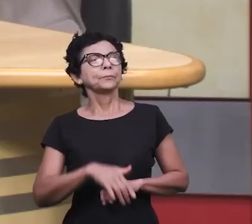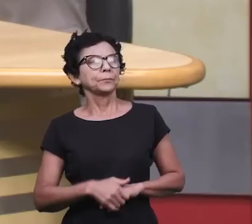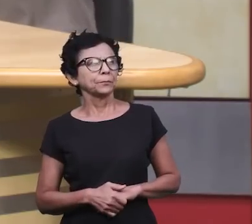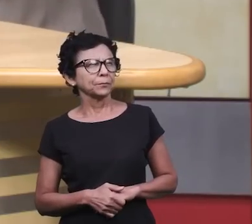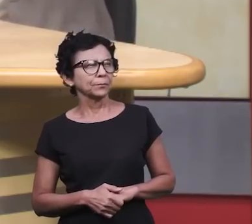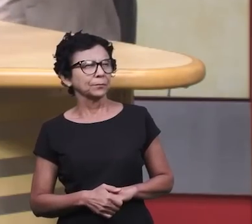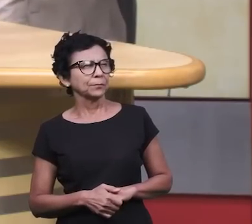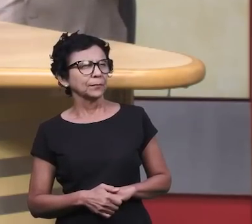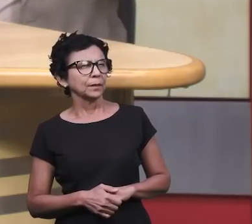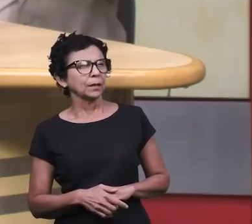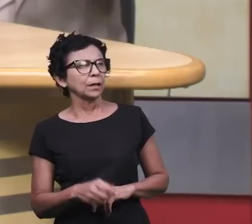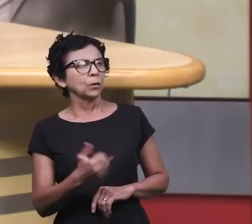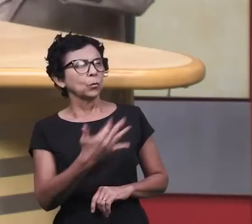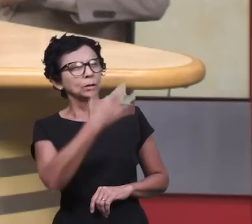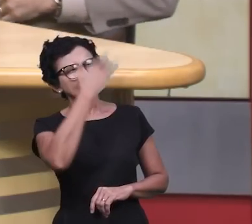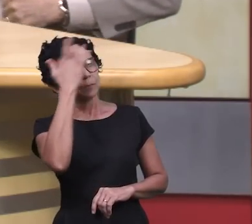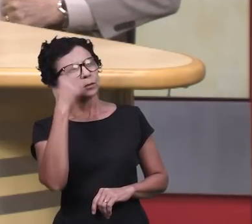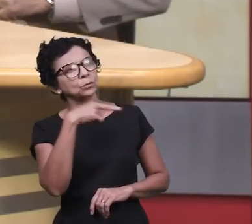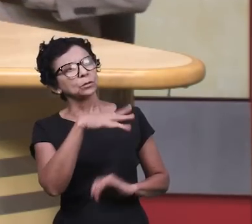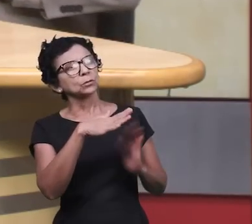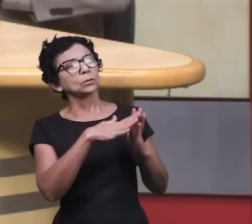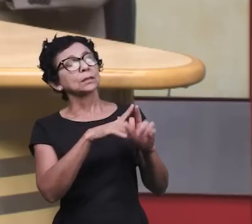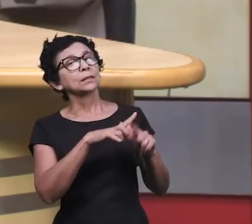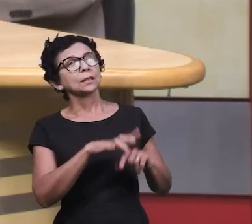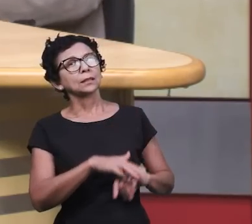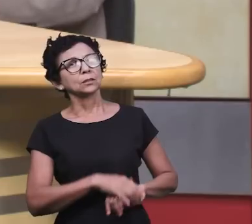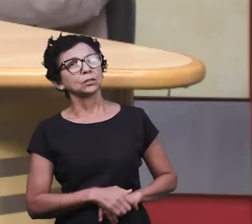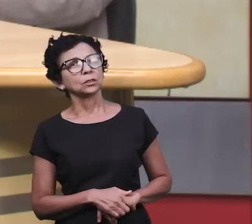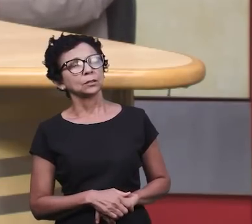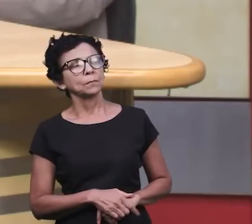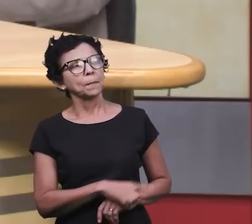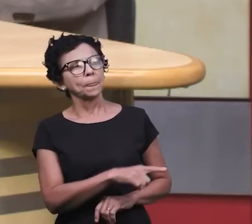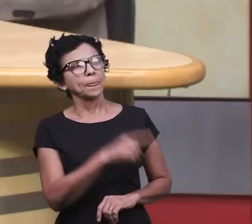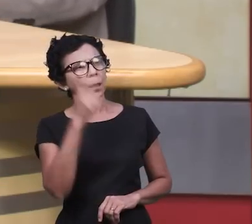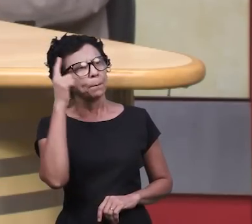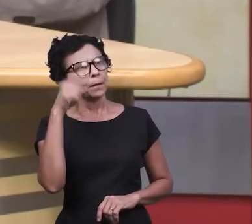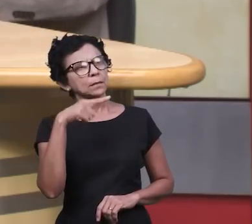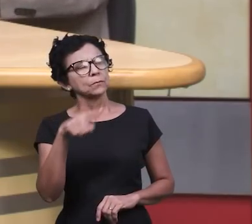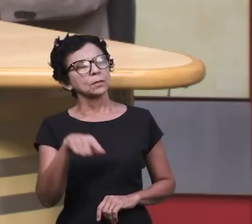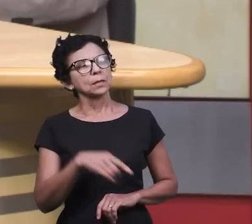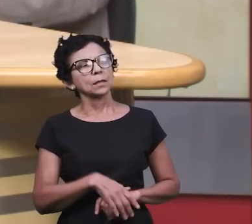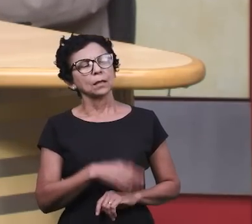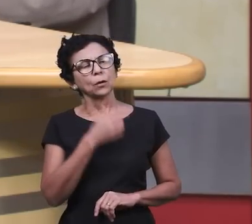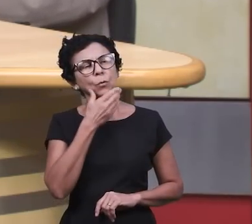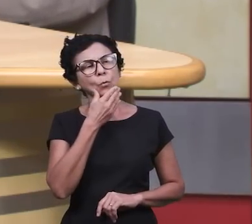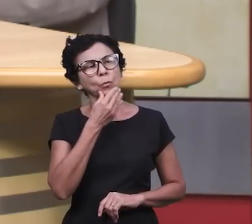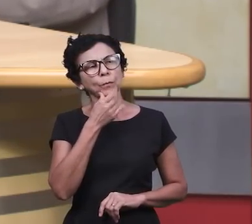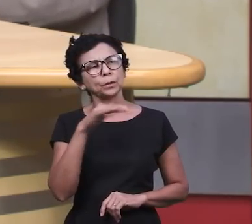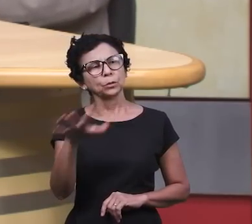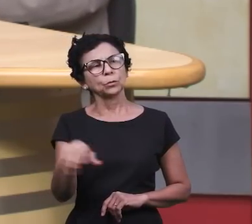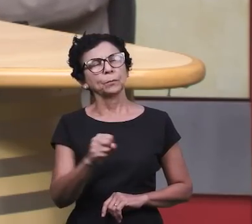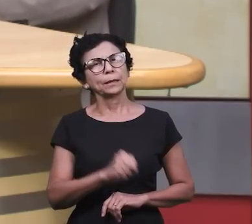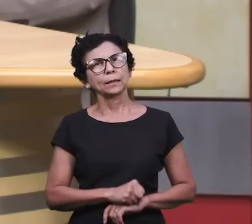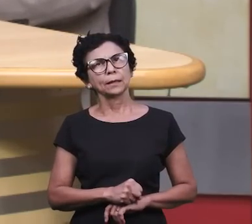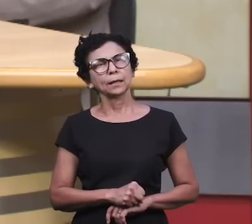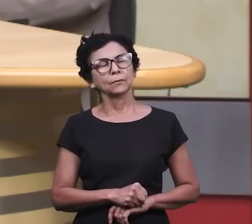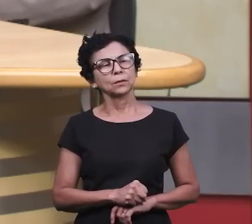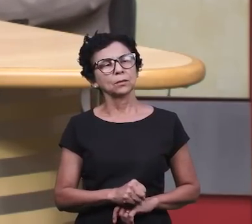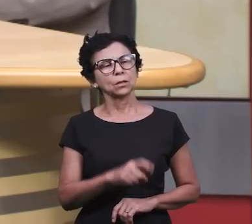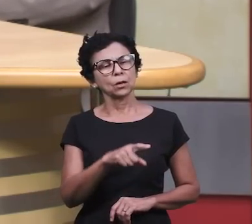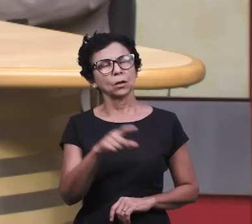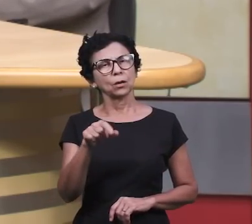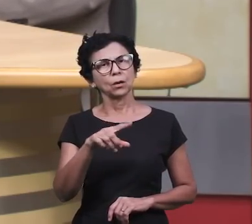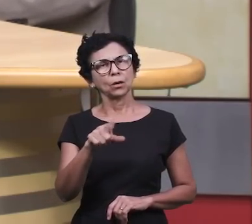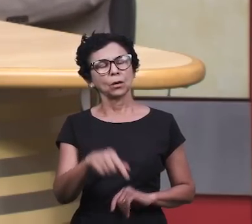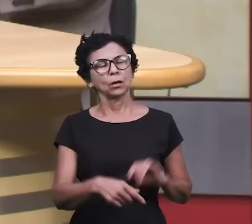tem a sua igreja? Tinha 1000. O que vocês acham de vocês chegarem lá e pegar um menino lá de uns 8, 10 anos e chegar a chamar a igreja e dizer: ó, irmão, sai daqui,